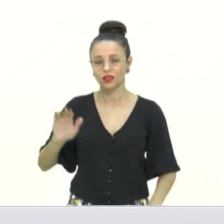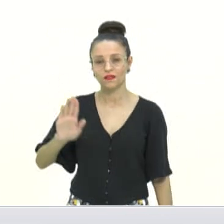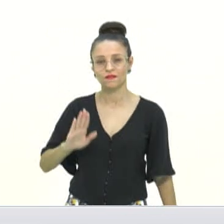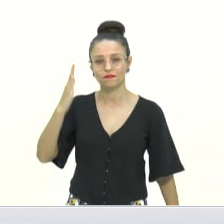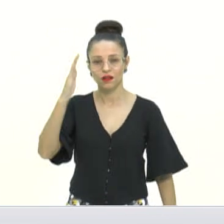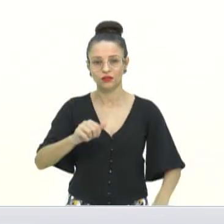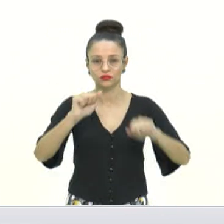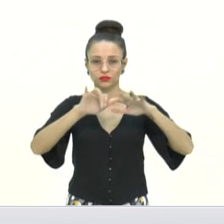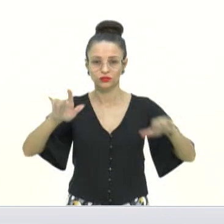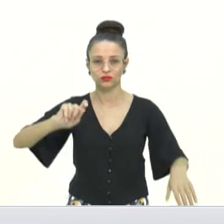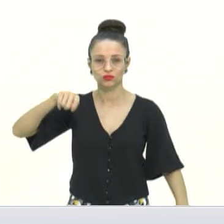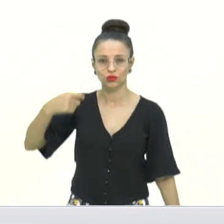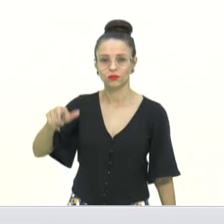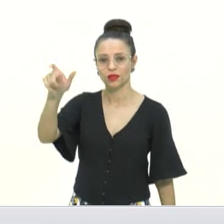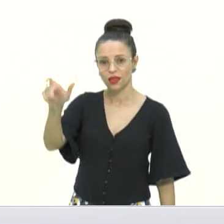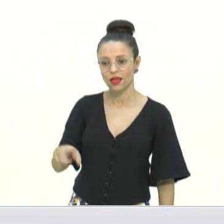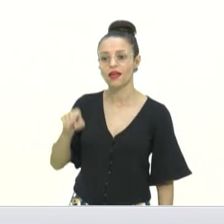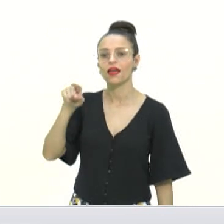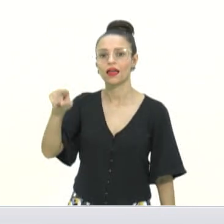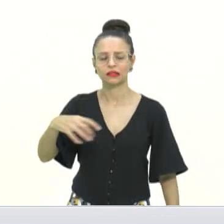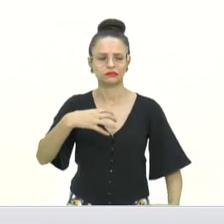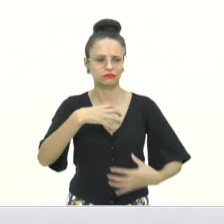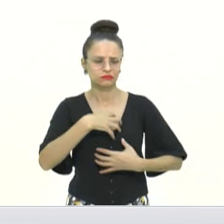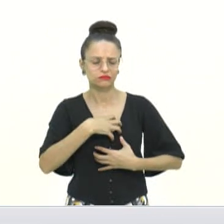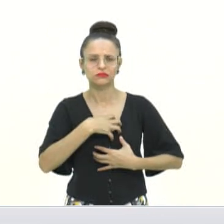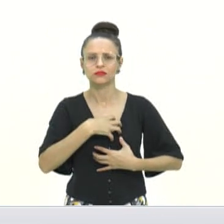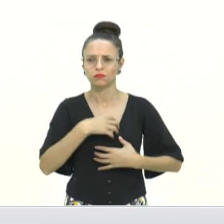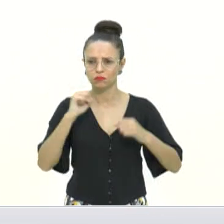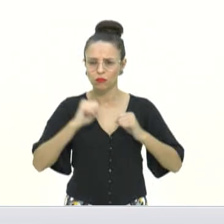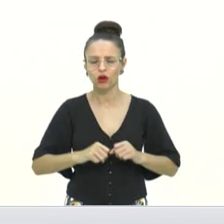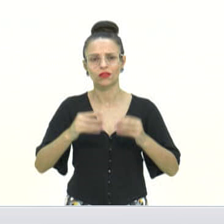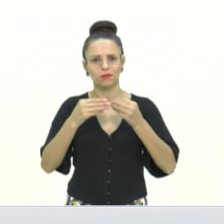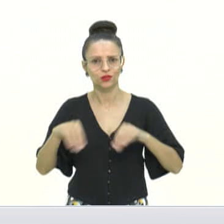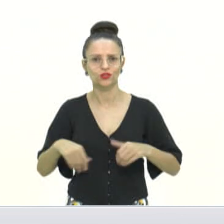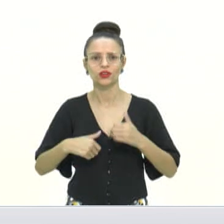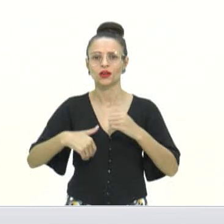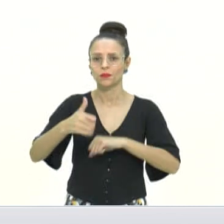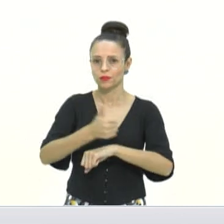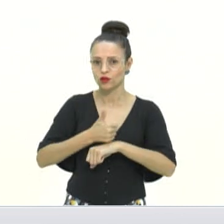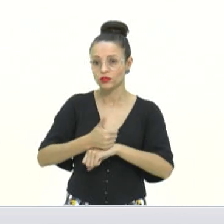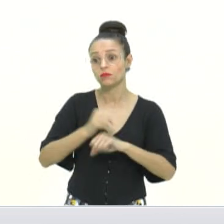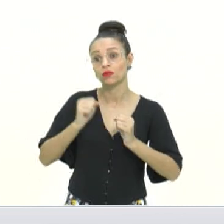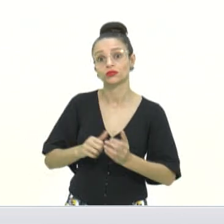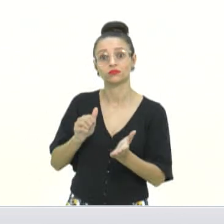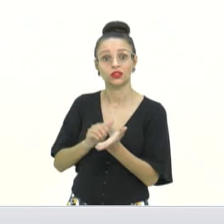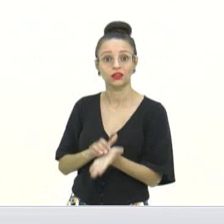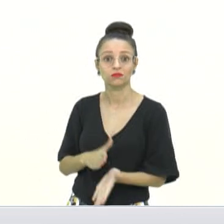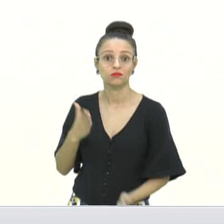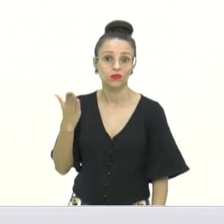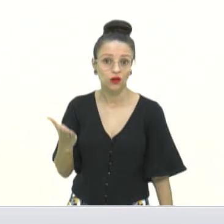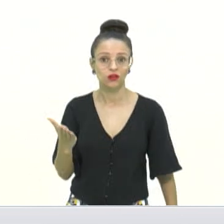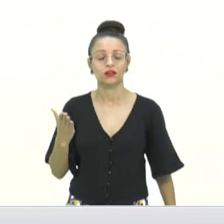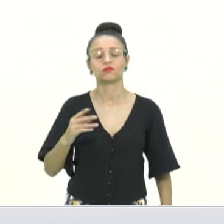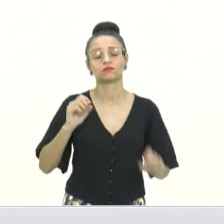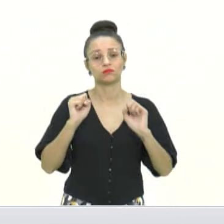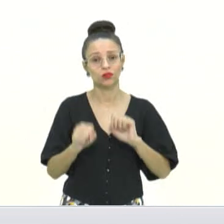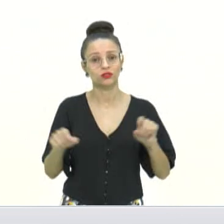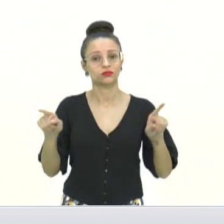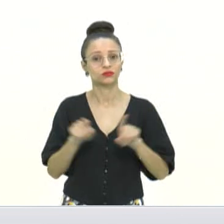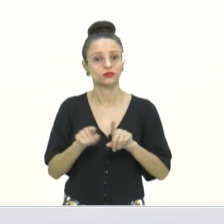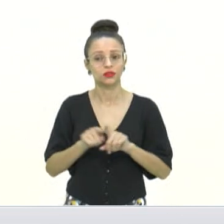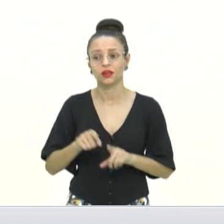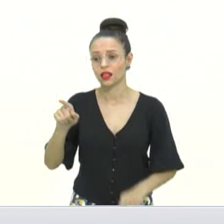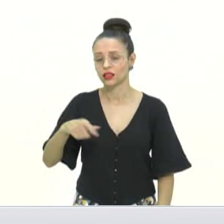sobre uma pessoa, ela pode sofrer retaliações profissionais, pois pode ser mandada embora, né, demitida, até que